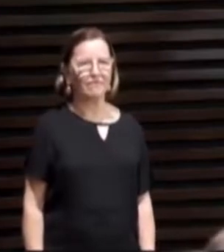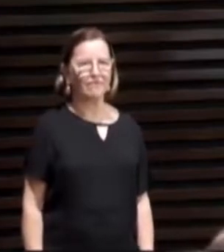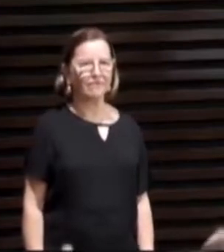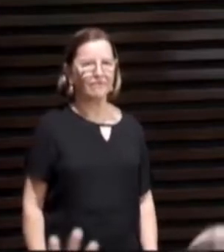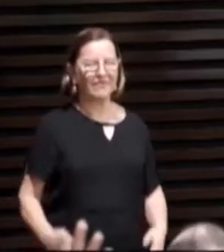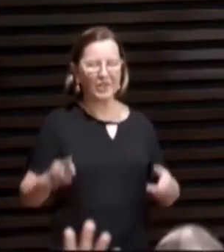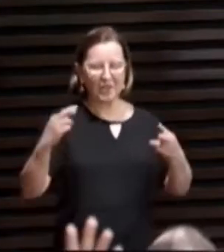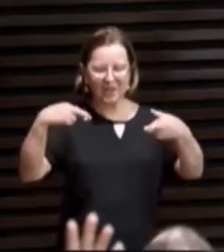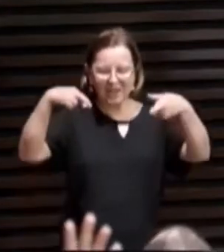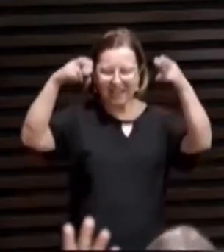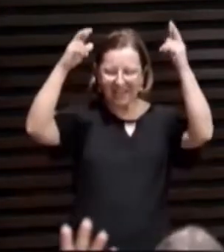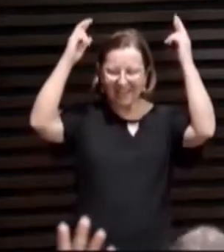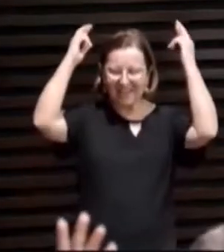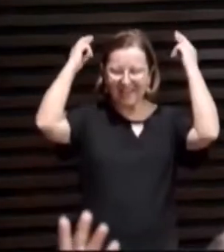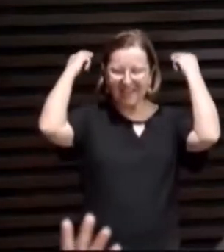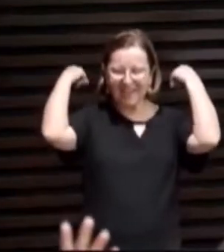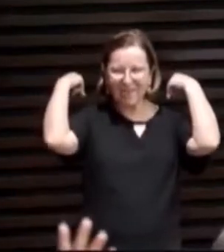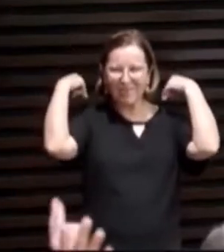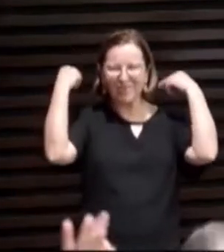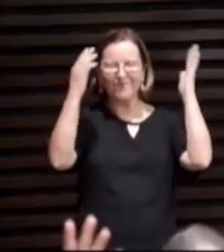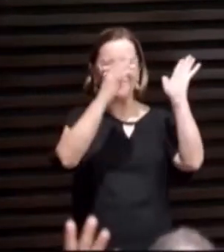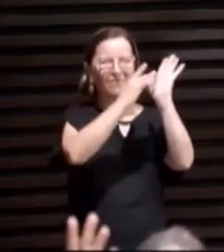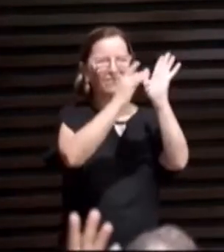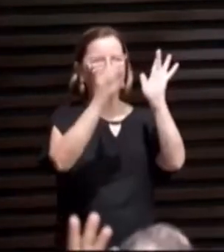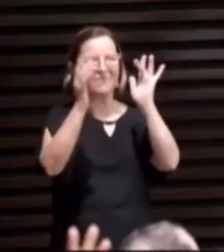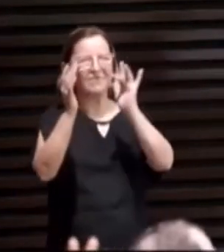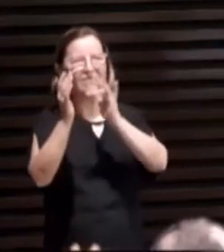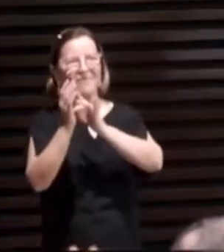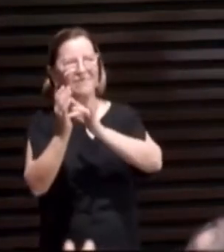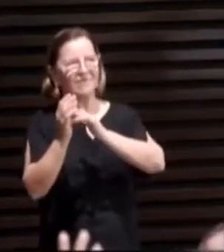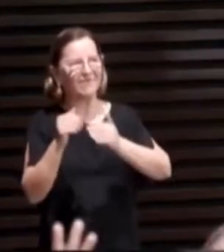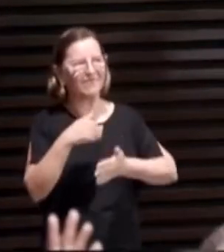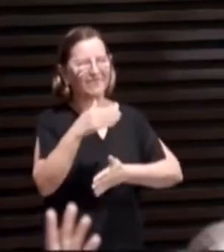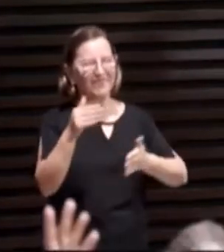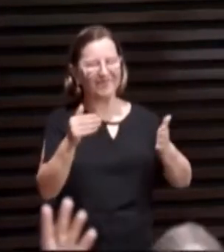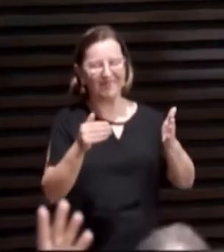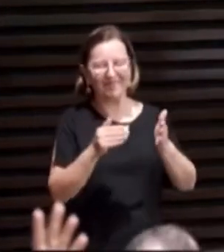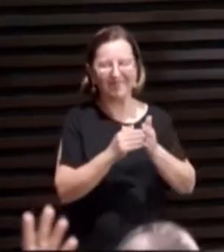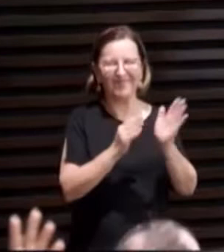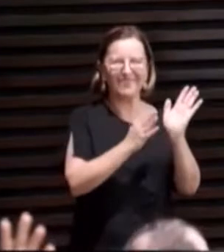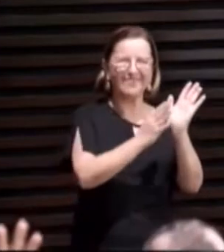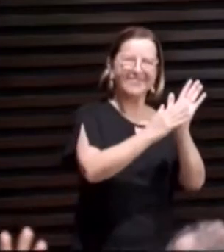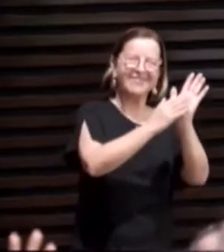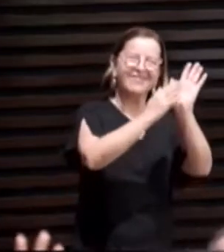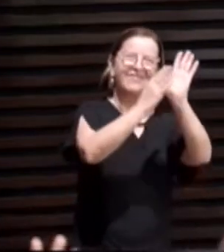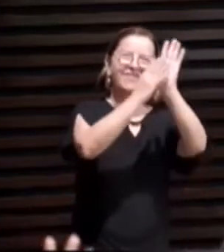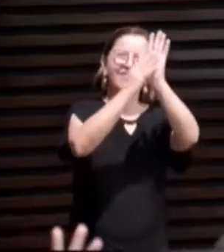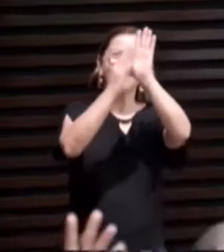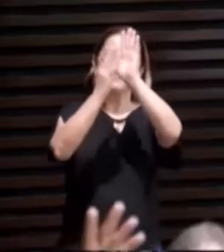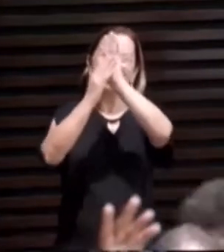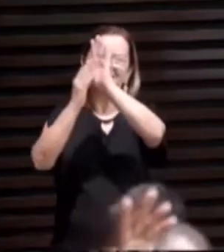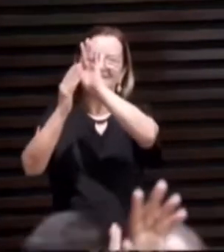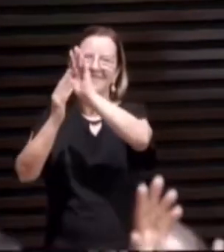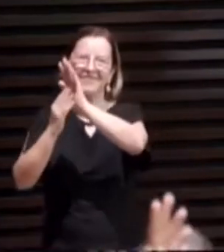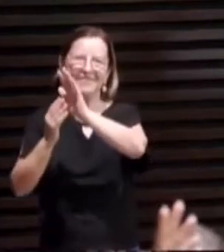E ao Cordeiro, todo o louvor.